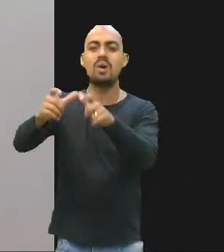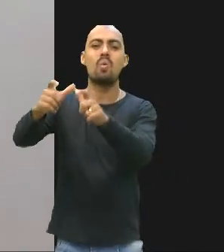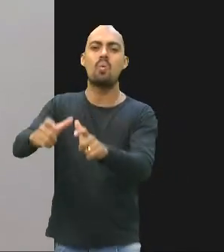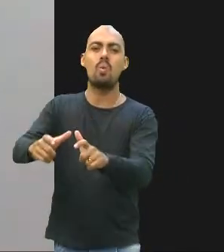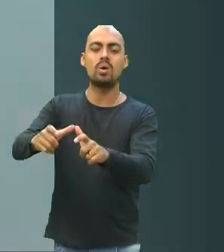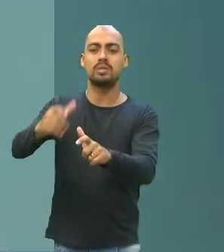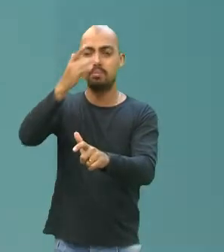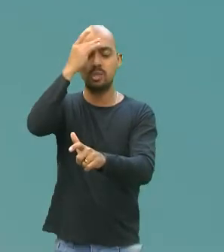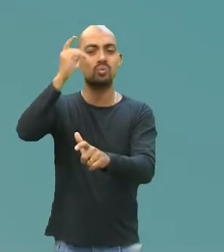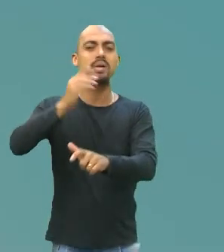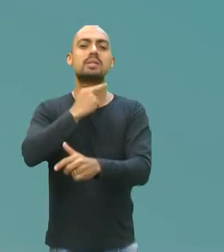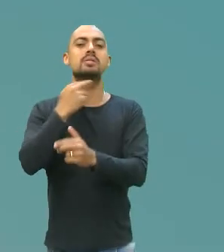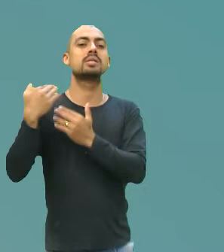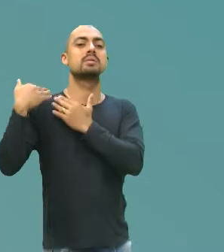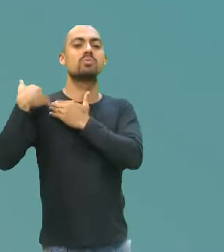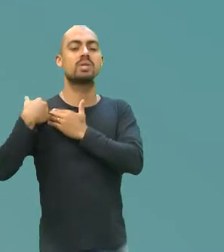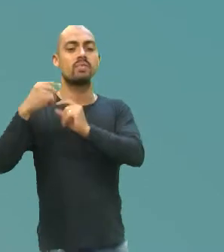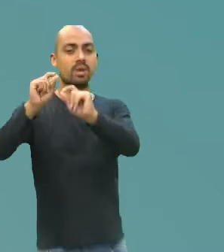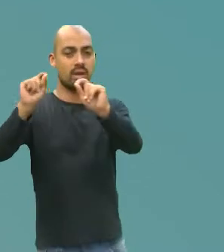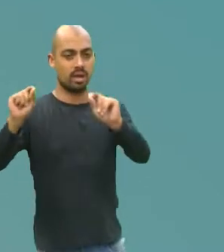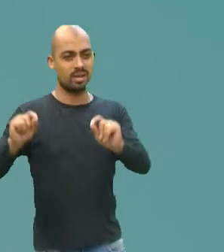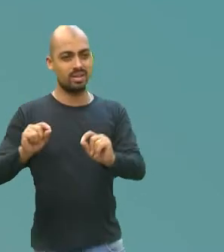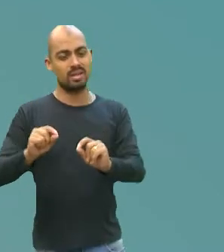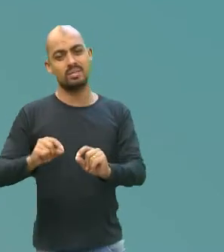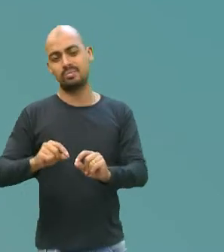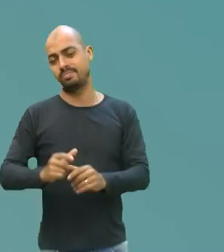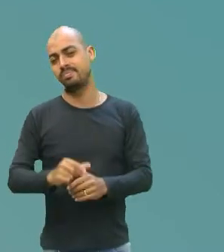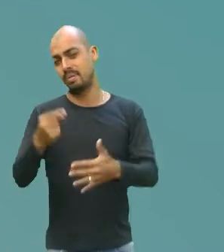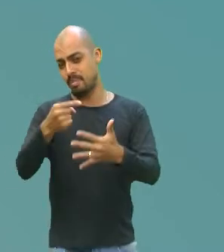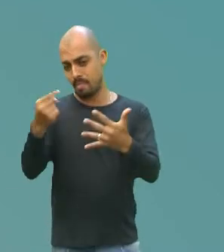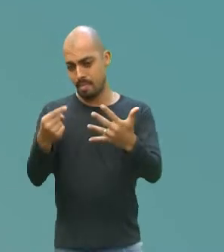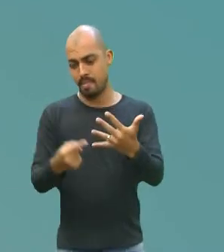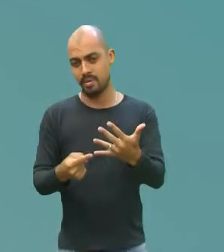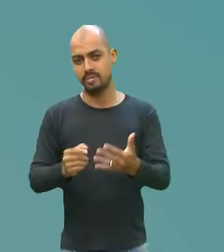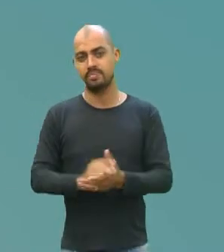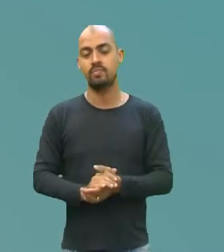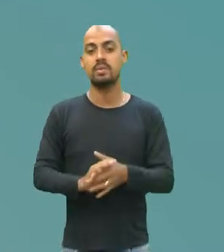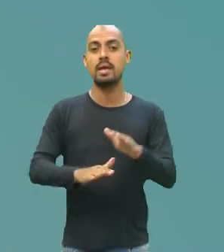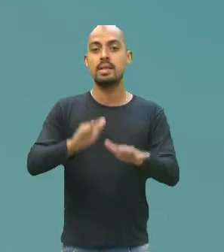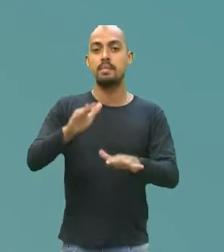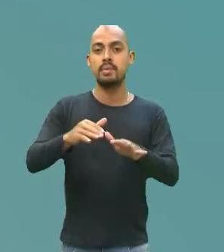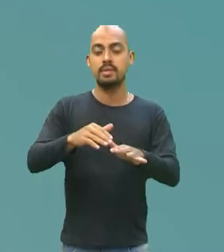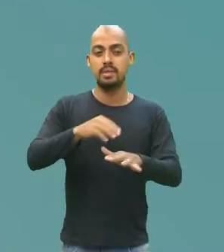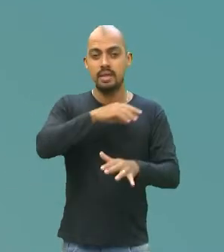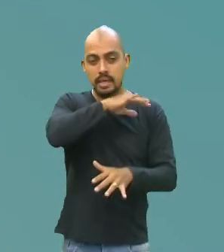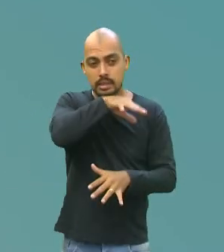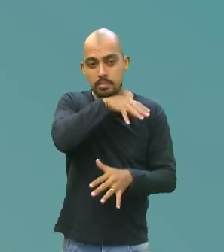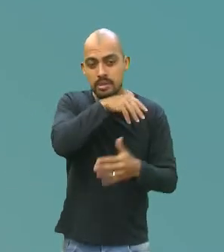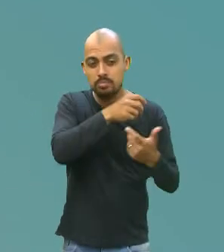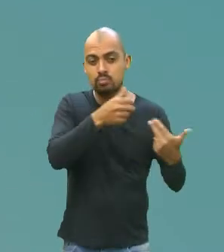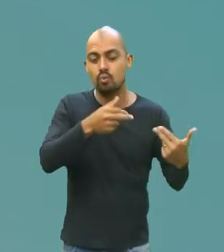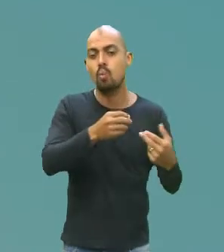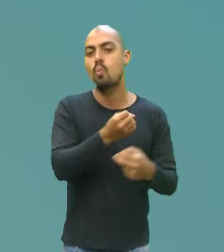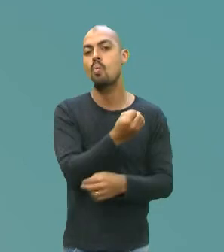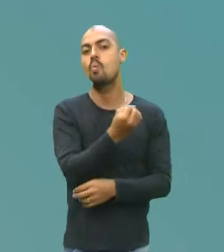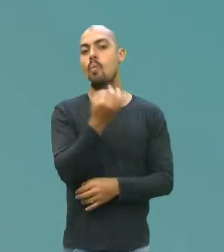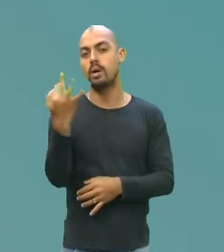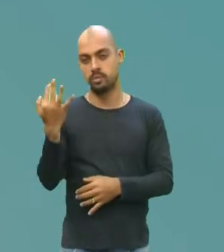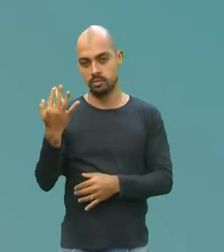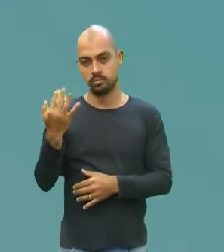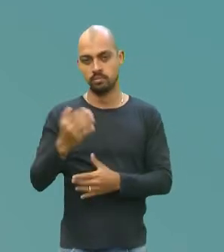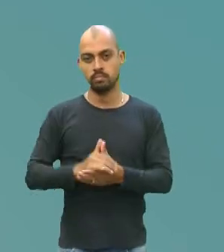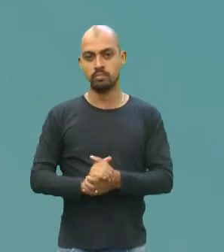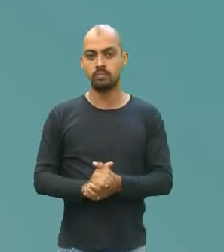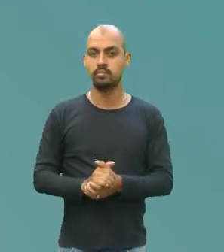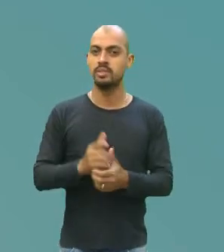vai colocar, quem vai receber e tudo mais. E lá, dependendo como os animais eram resgatados, né? Porque a gente acabava